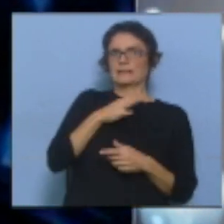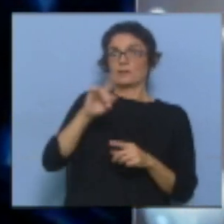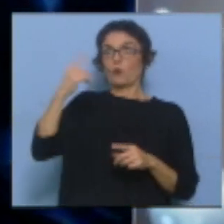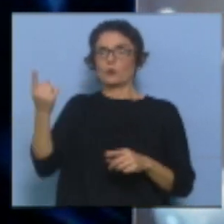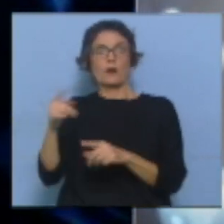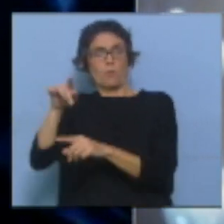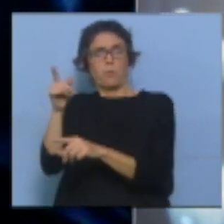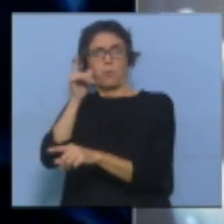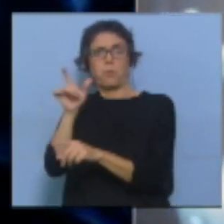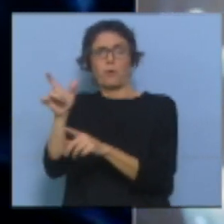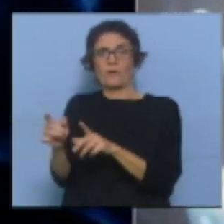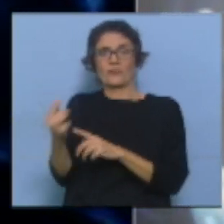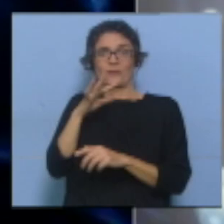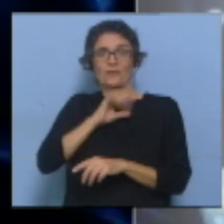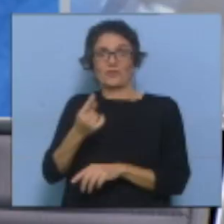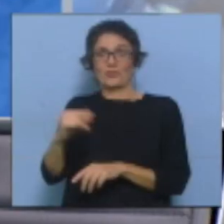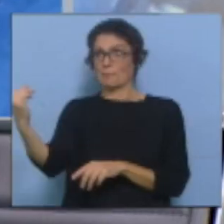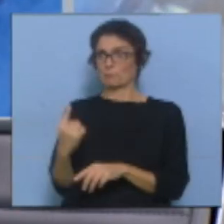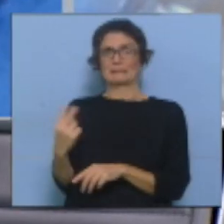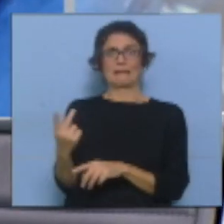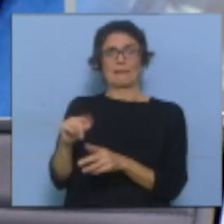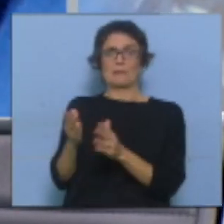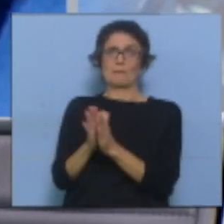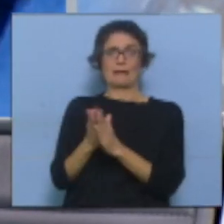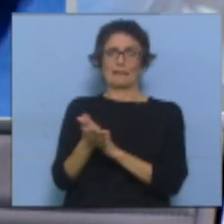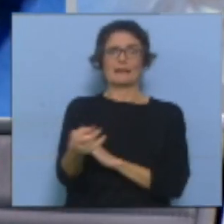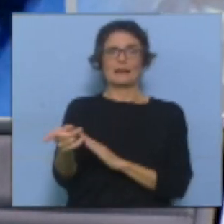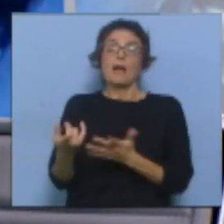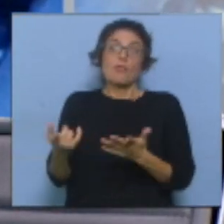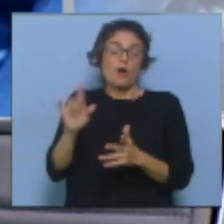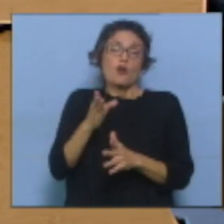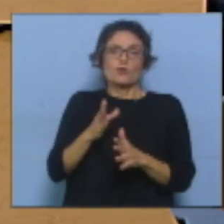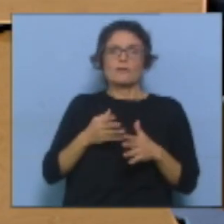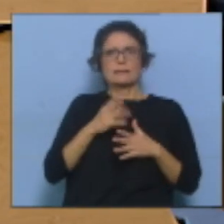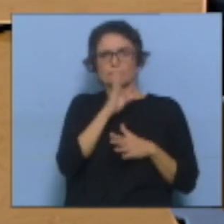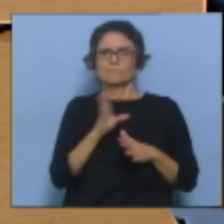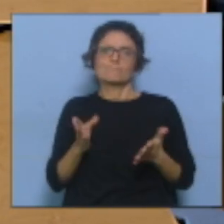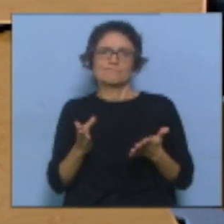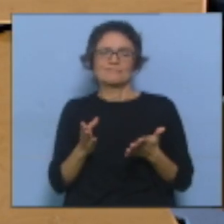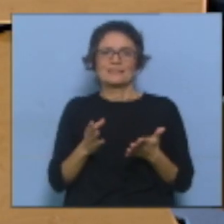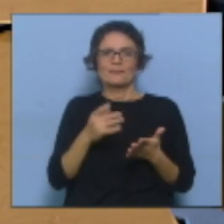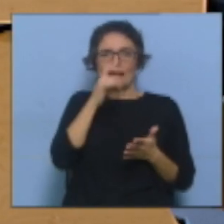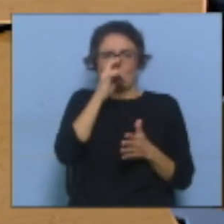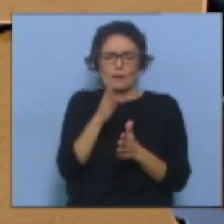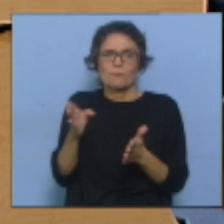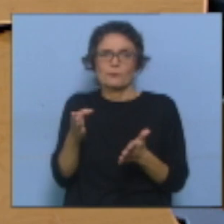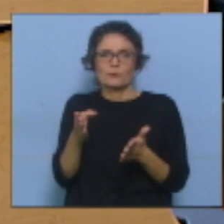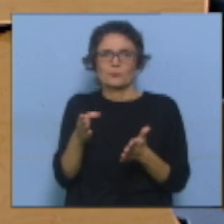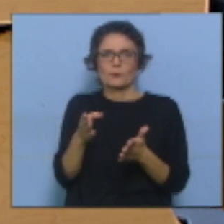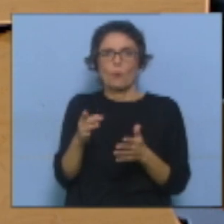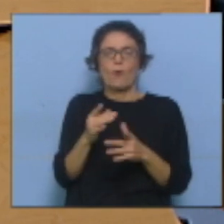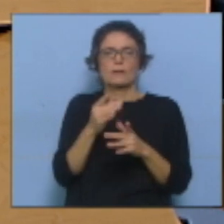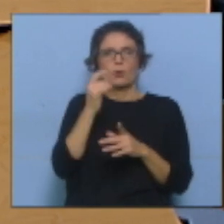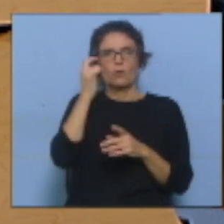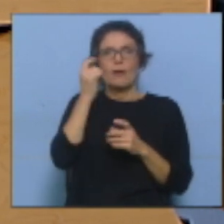chegou o segundo foi já. pior. Ou talvez não, porque já estávamos um bocado já- mais habituados. E a ideia de seminário para nós já estava a